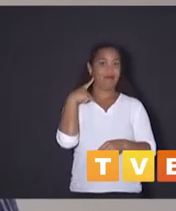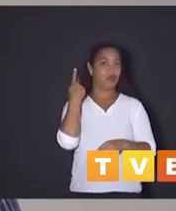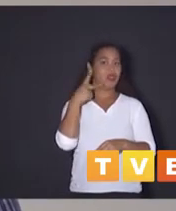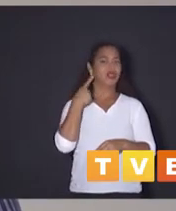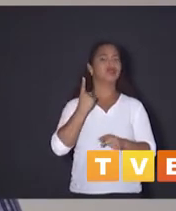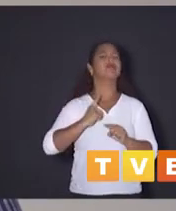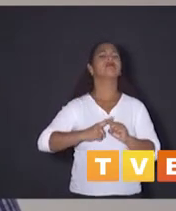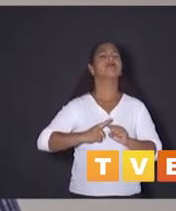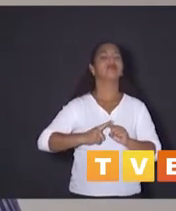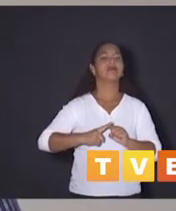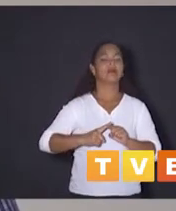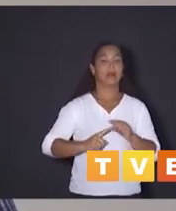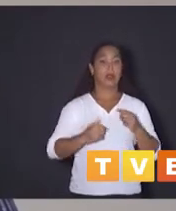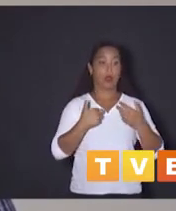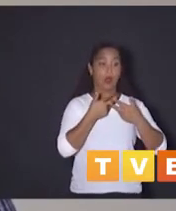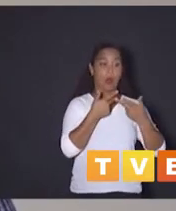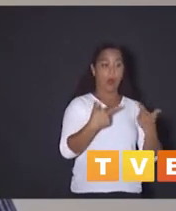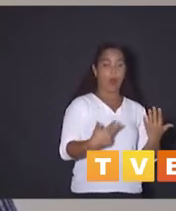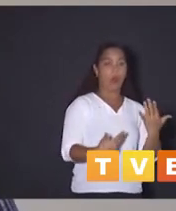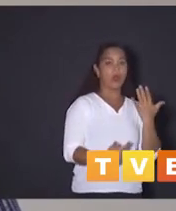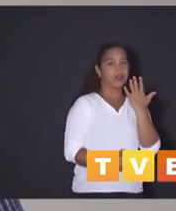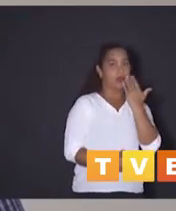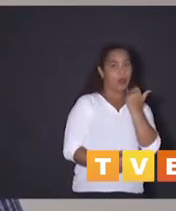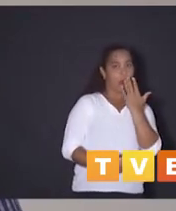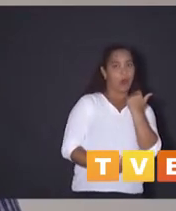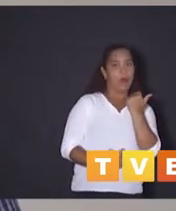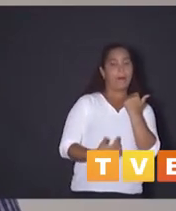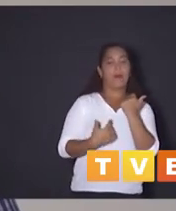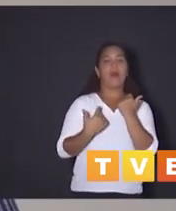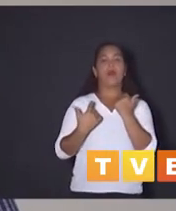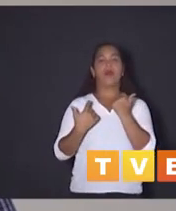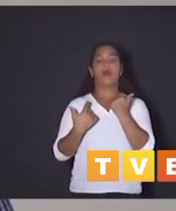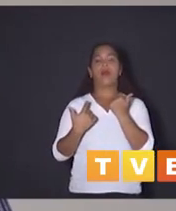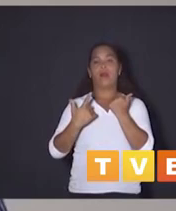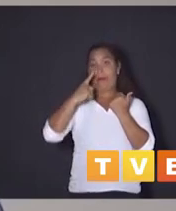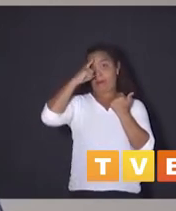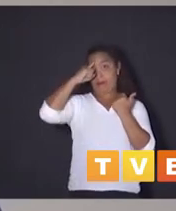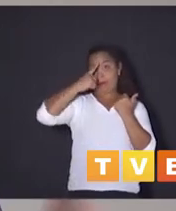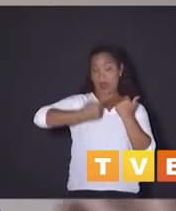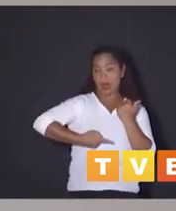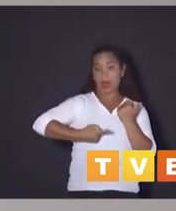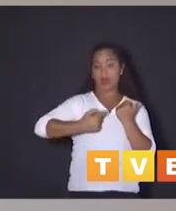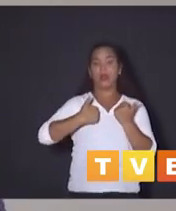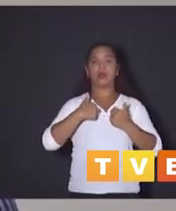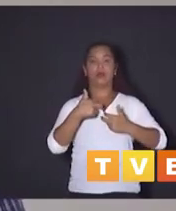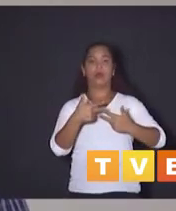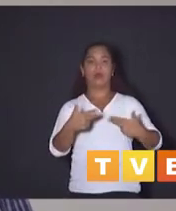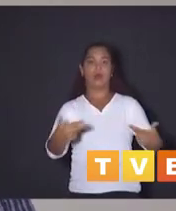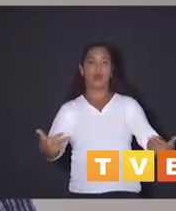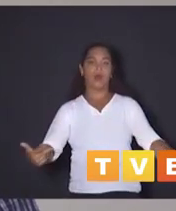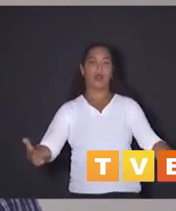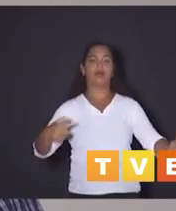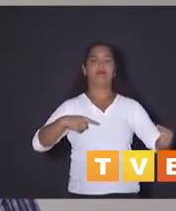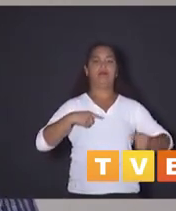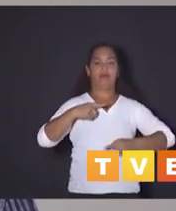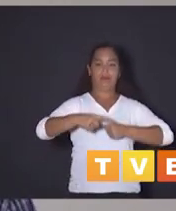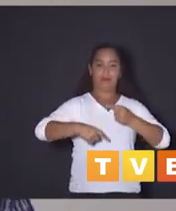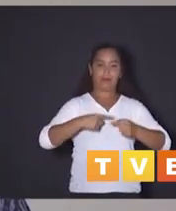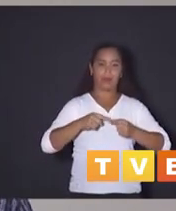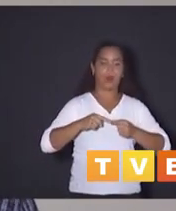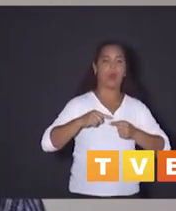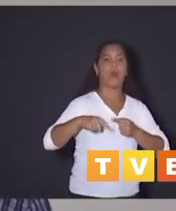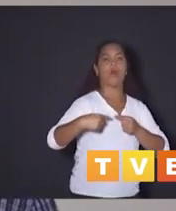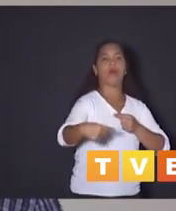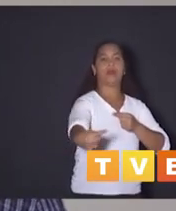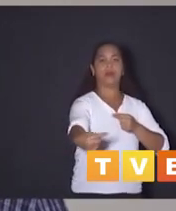que aquilo que eu como a forma como alimento determina muitas outras desencadeia muitas outras conseqüências para a vida da gente